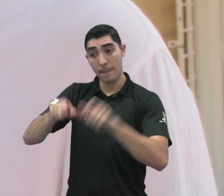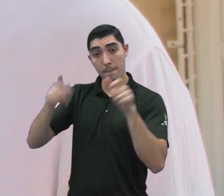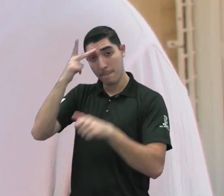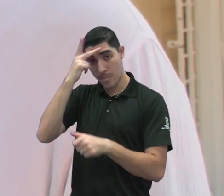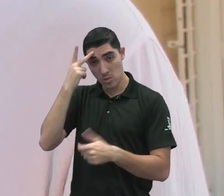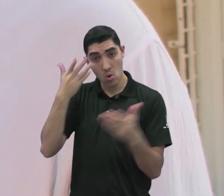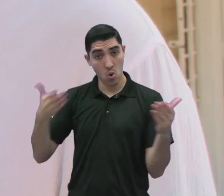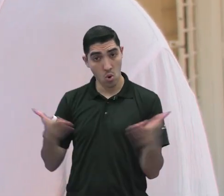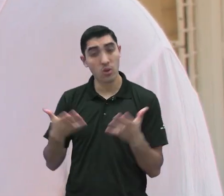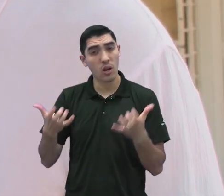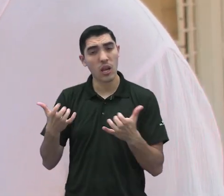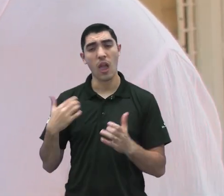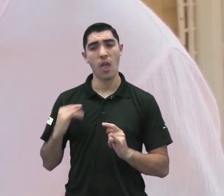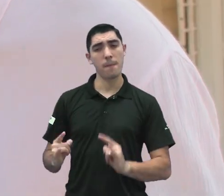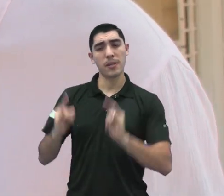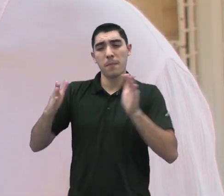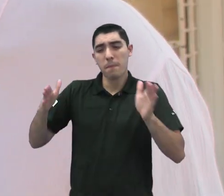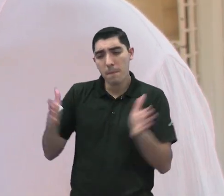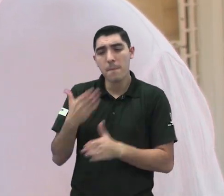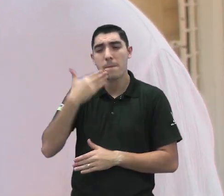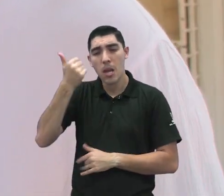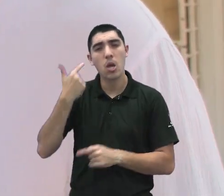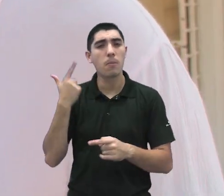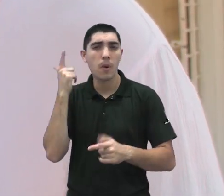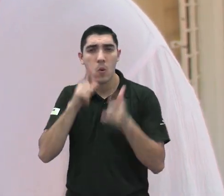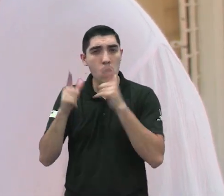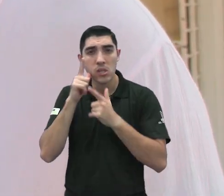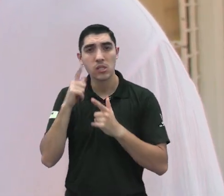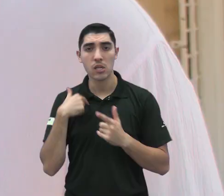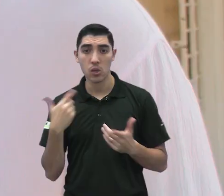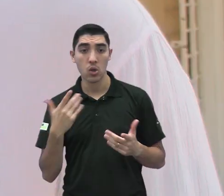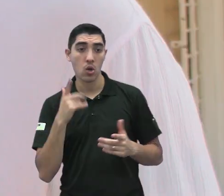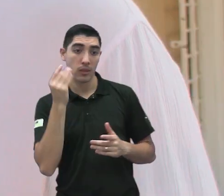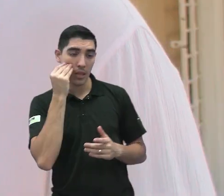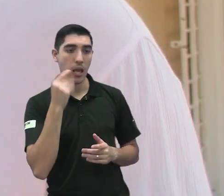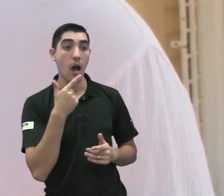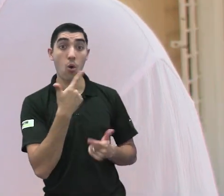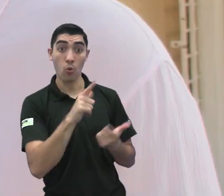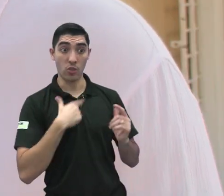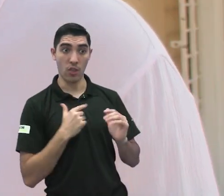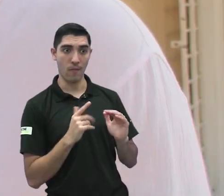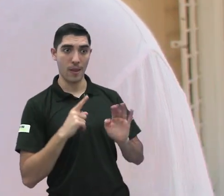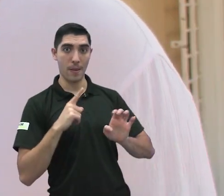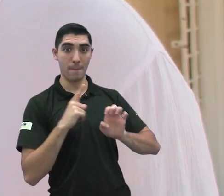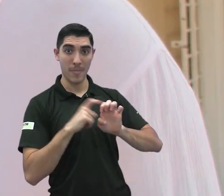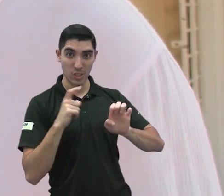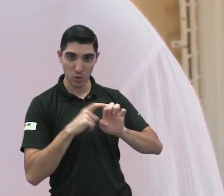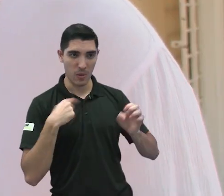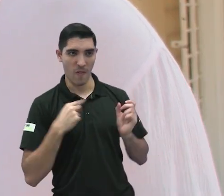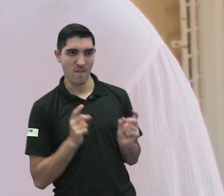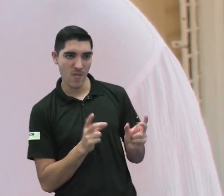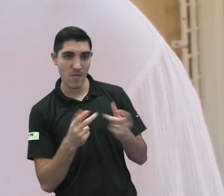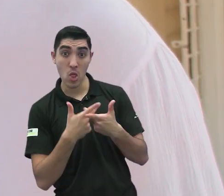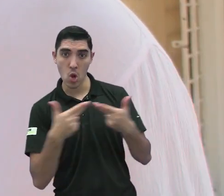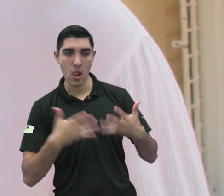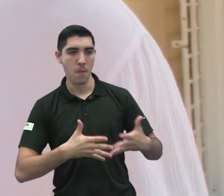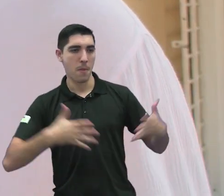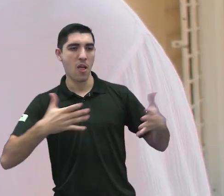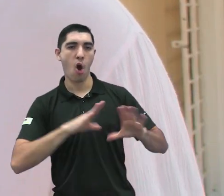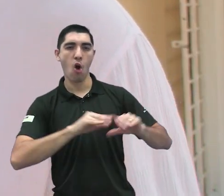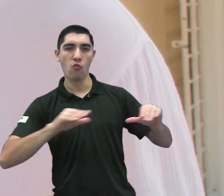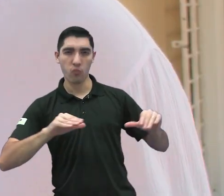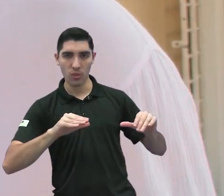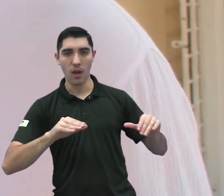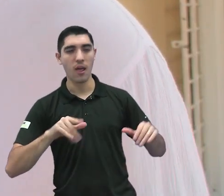estão optando por menores espaços, mas empreendimentos completos, confortáveis, né, que ofereça